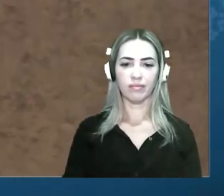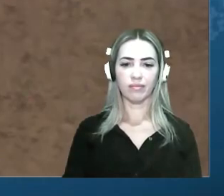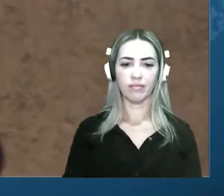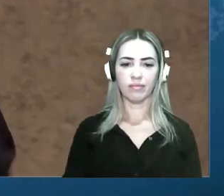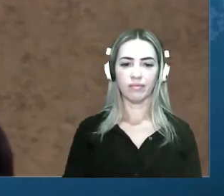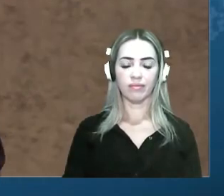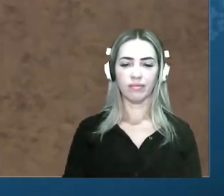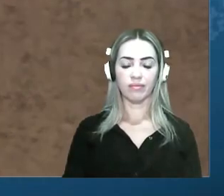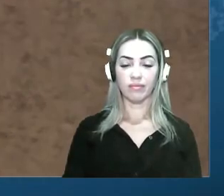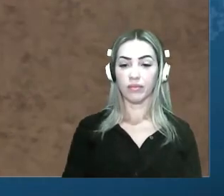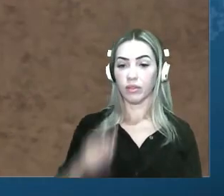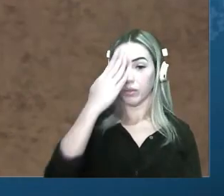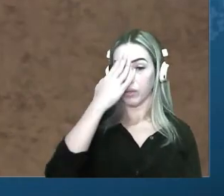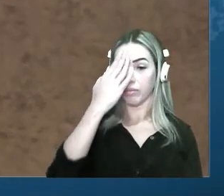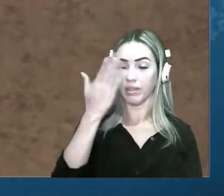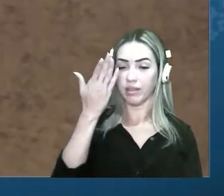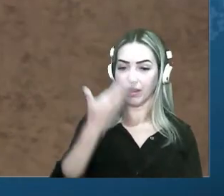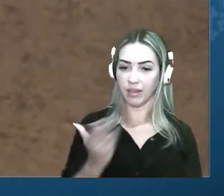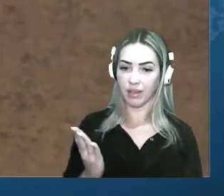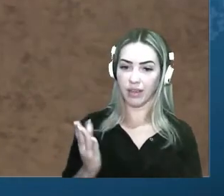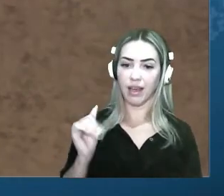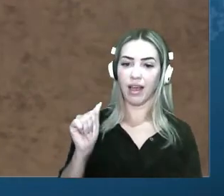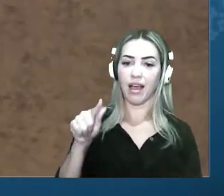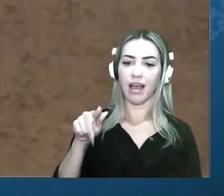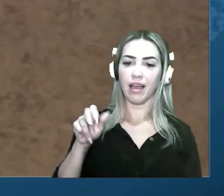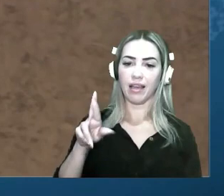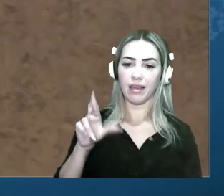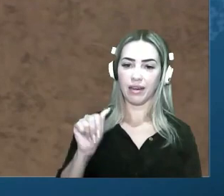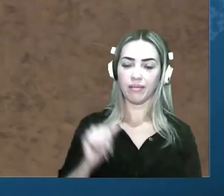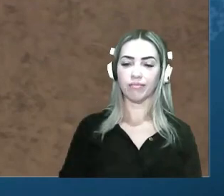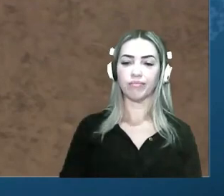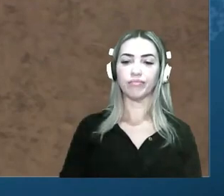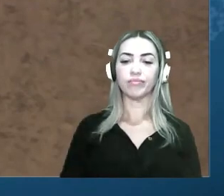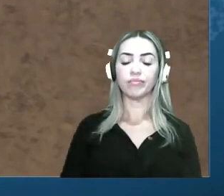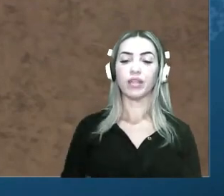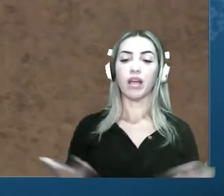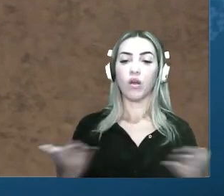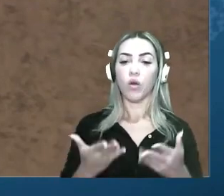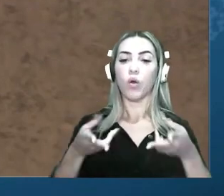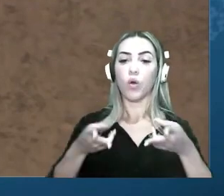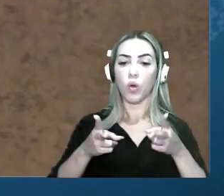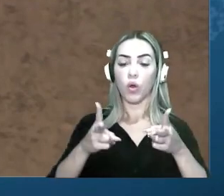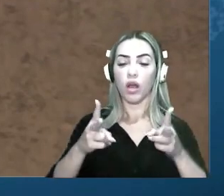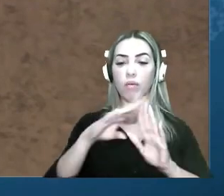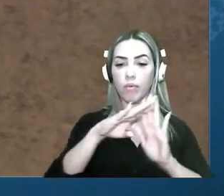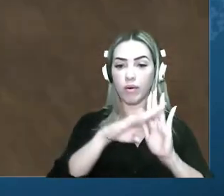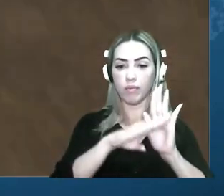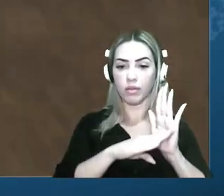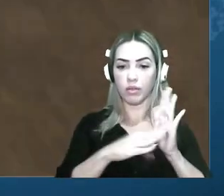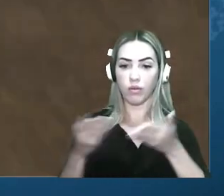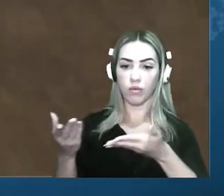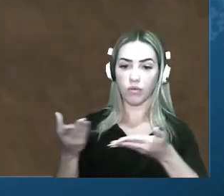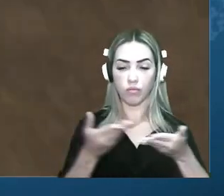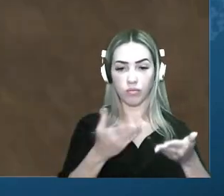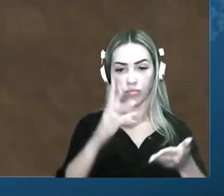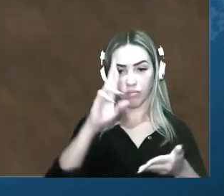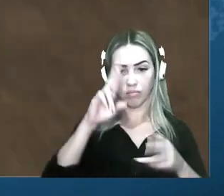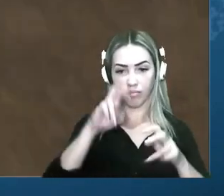Obrigada, doutora Kira. E dando continuidade à programação, convidamos como chair do